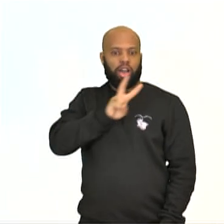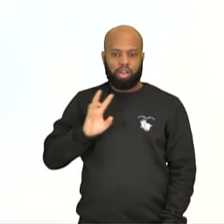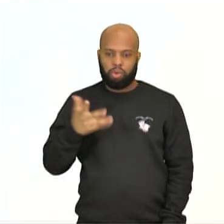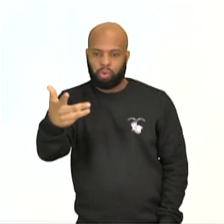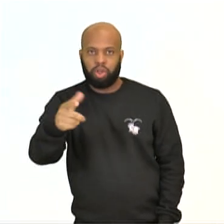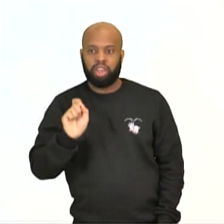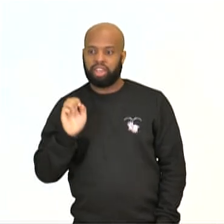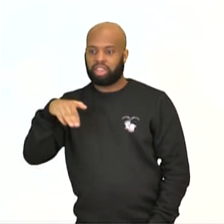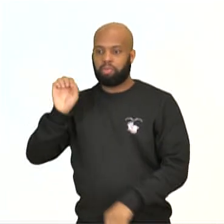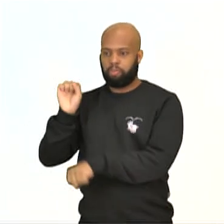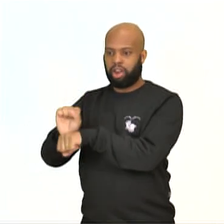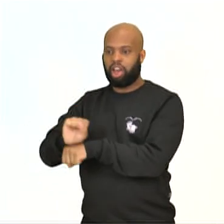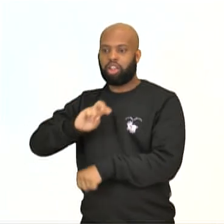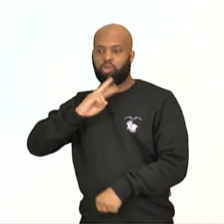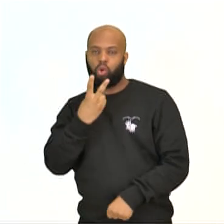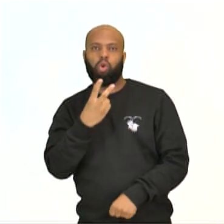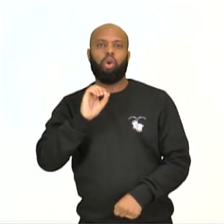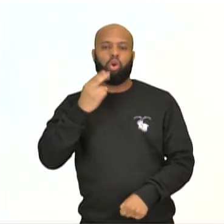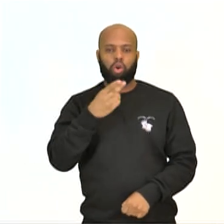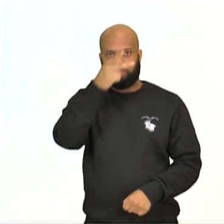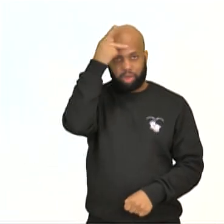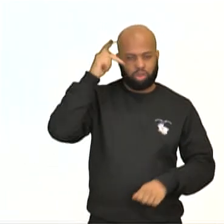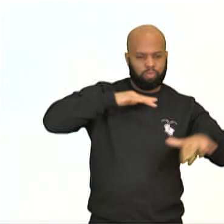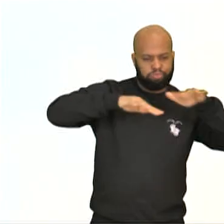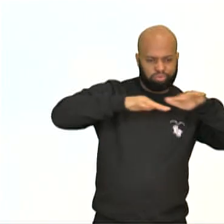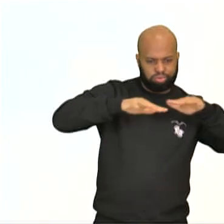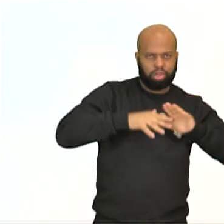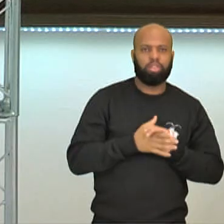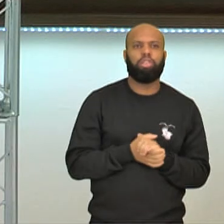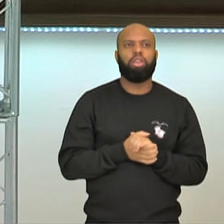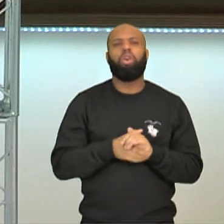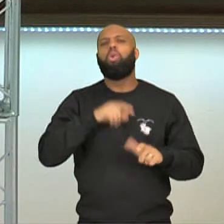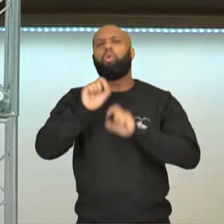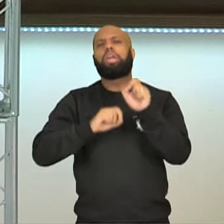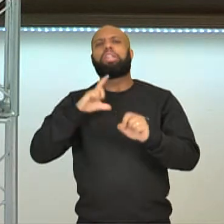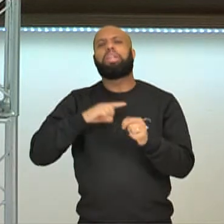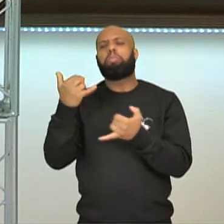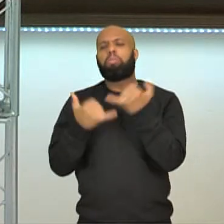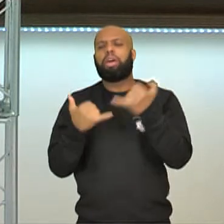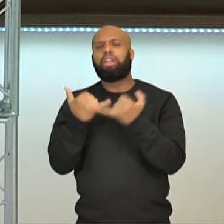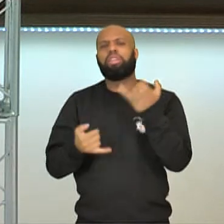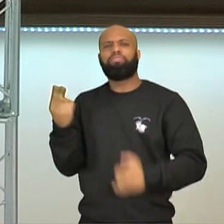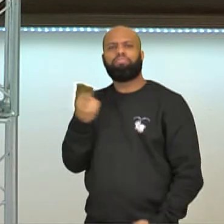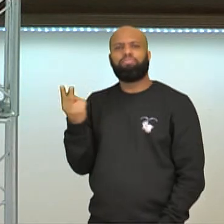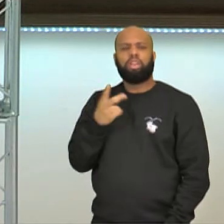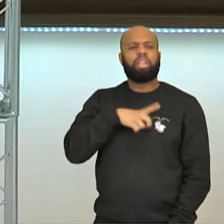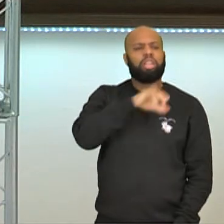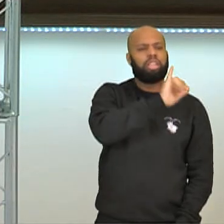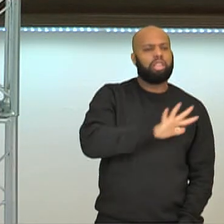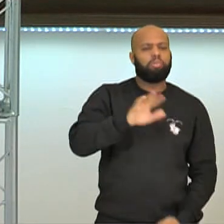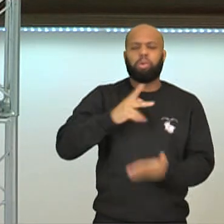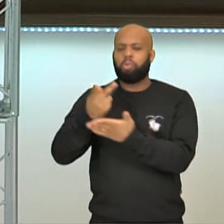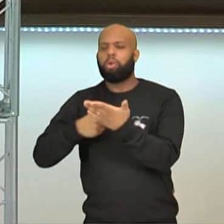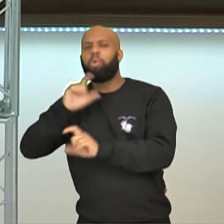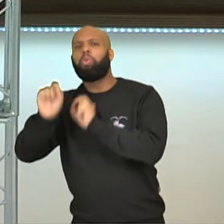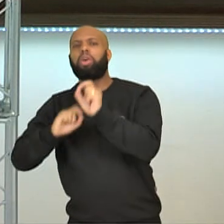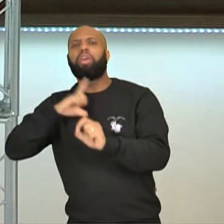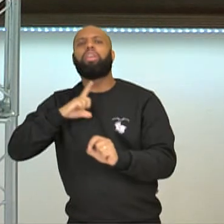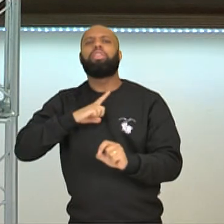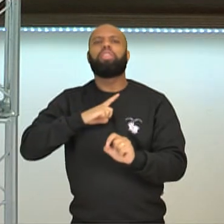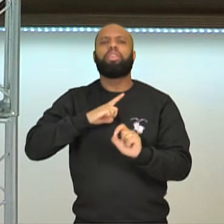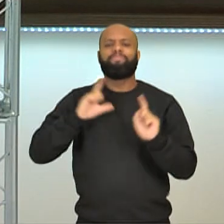quem está parado e quem se mexe. O que nós temos em comum aí entre a imagem e o